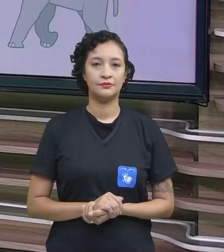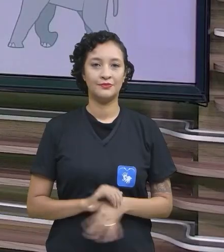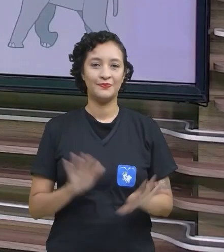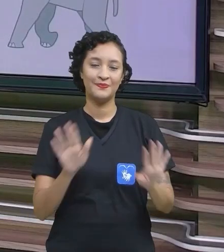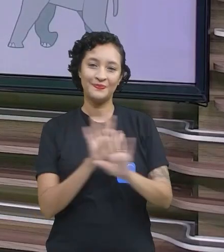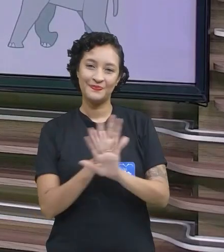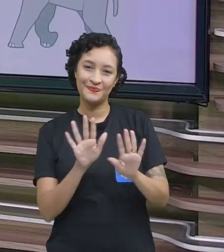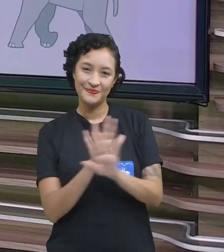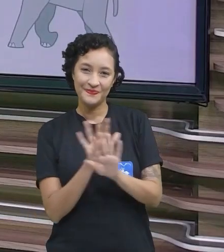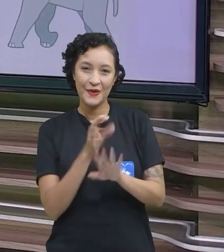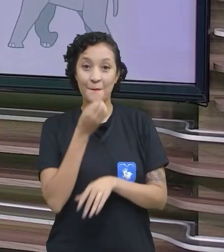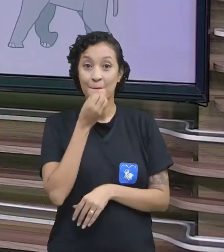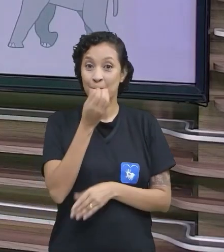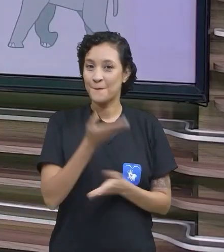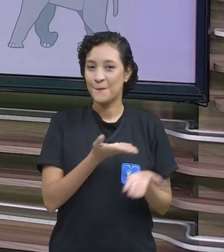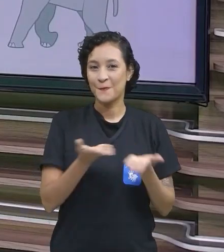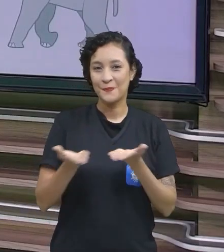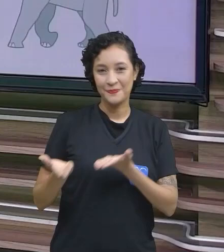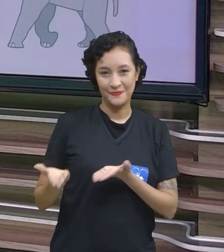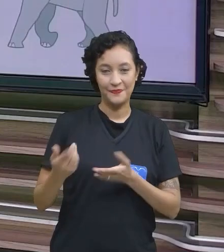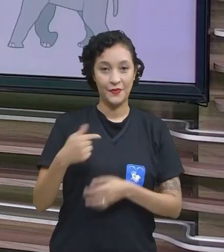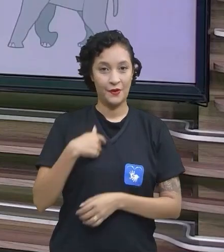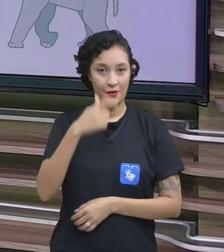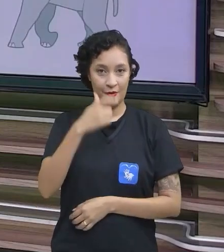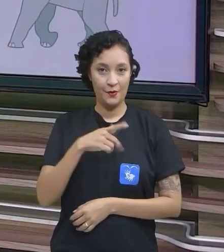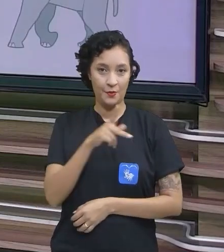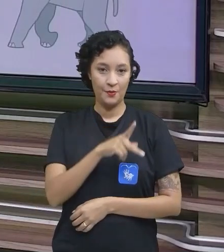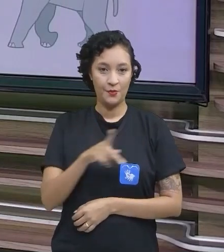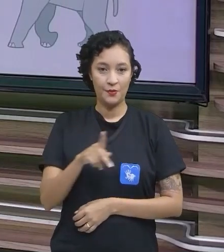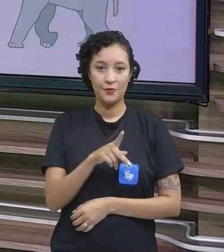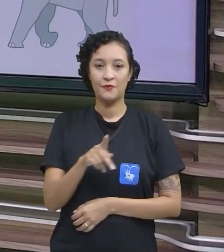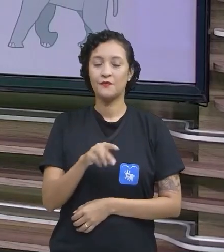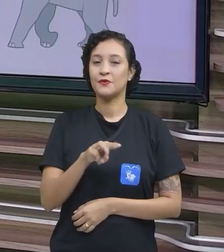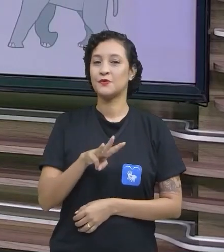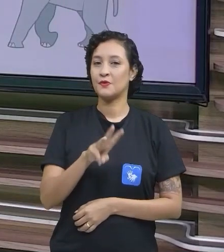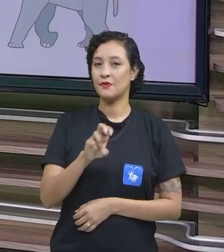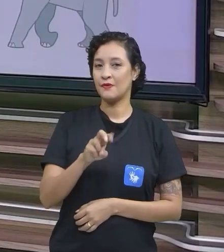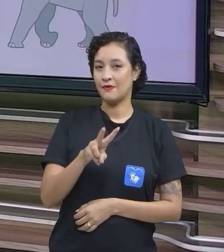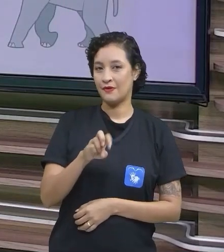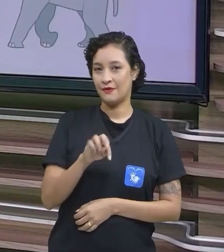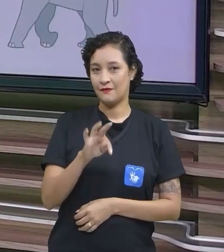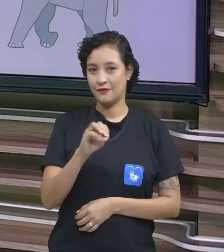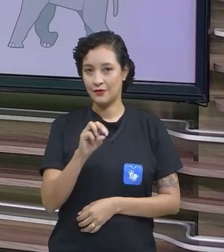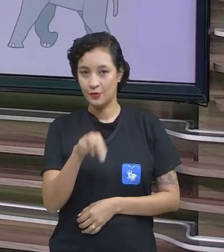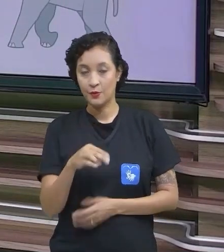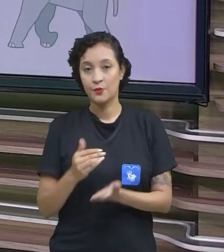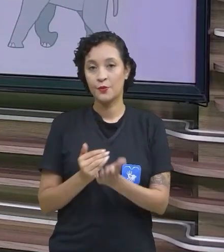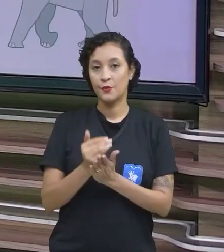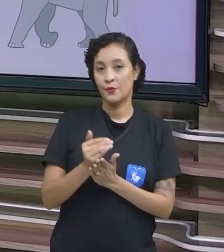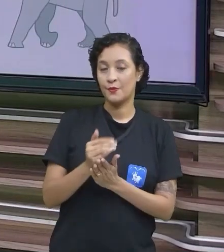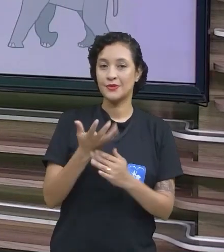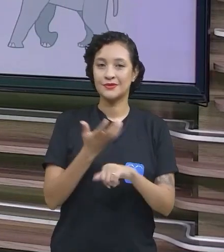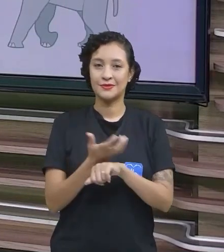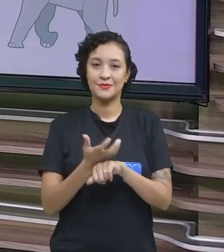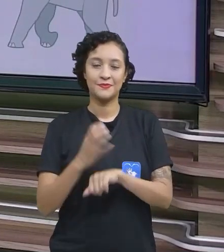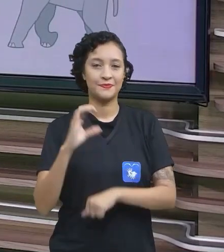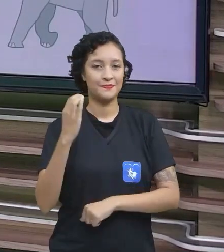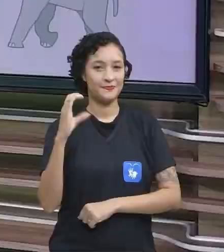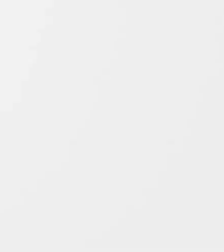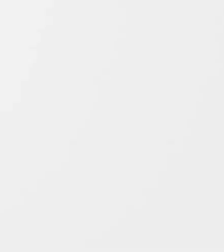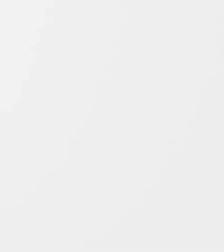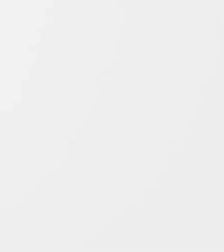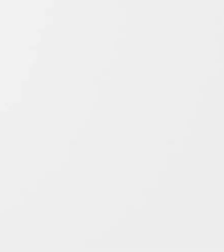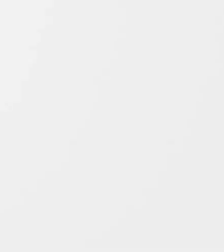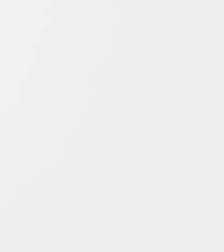Olá, sejam bem-vindos. Eu sou o professor Everton e vamos começar mais uma aula de ciências. Vamos lá?